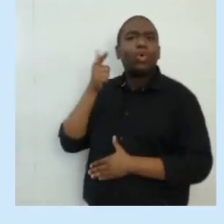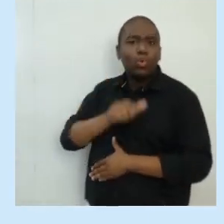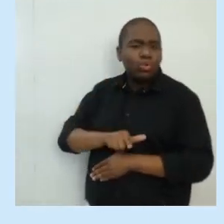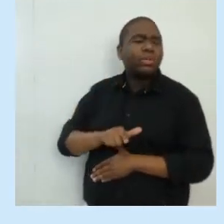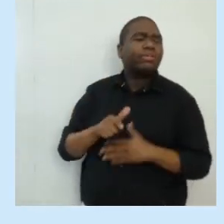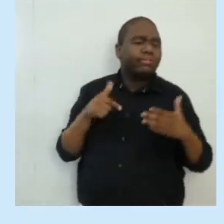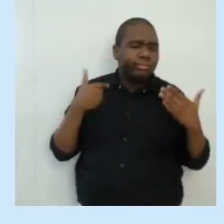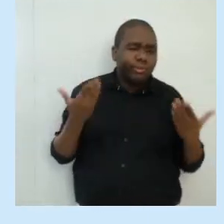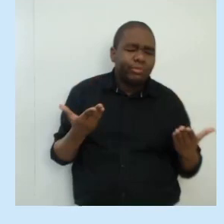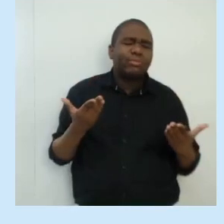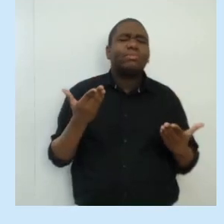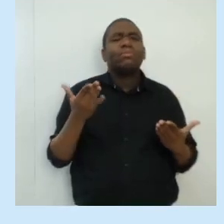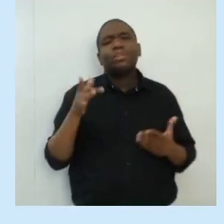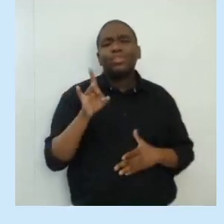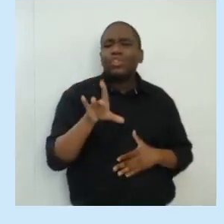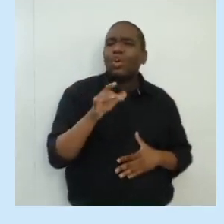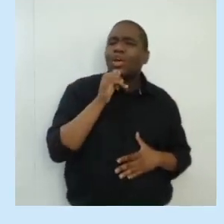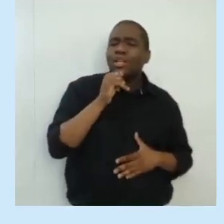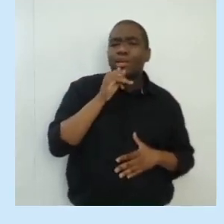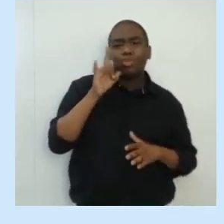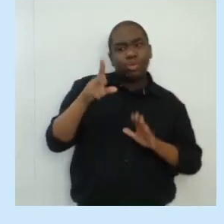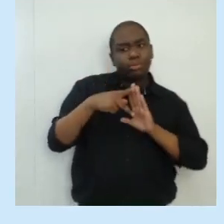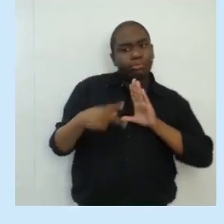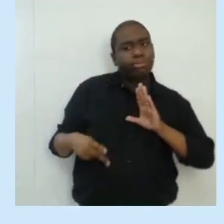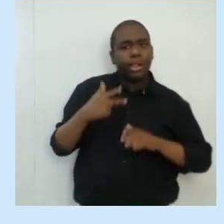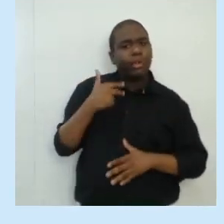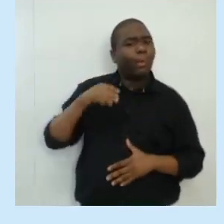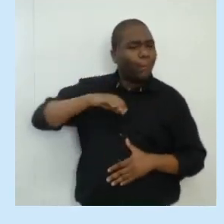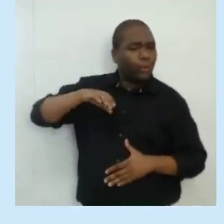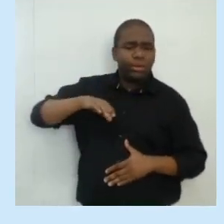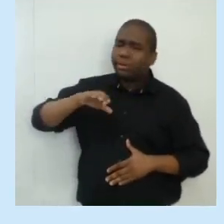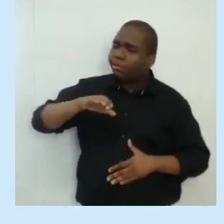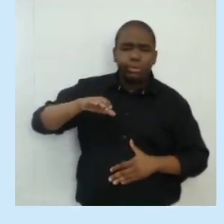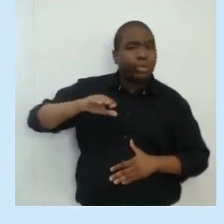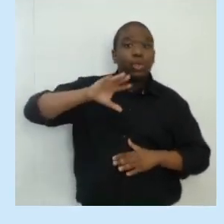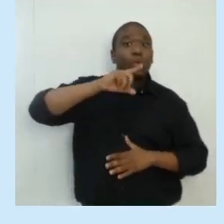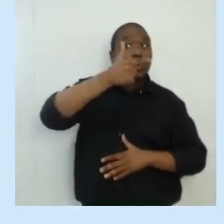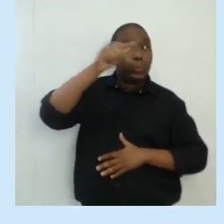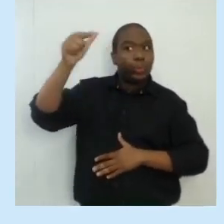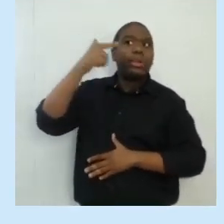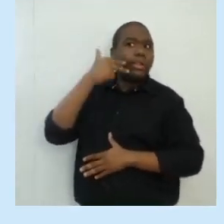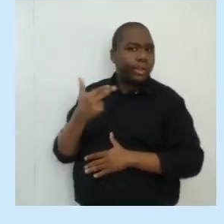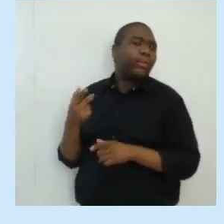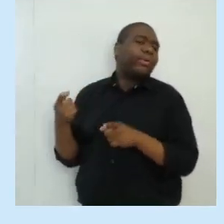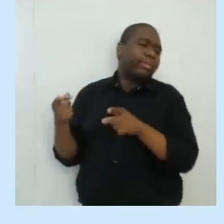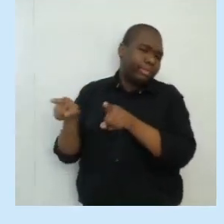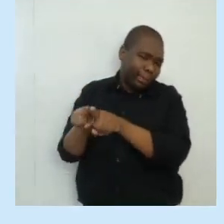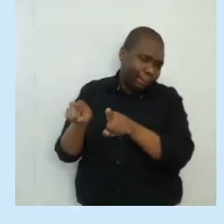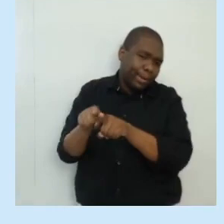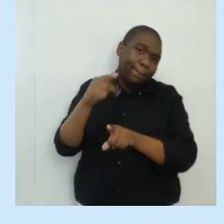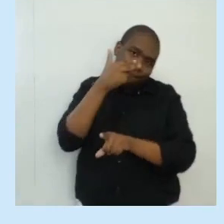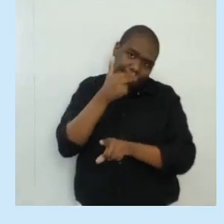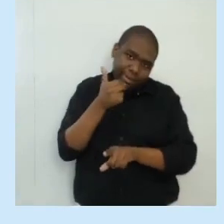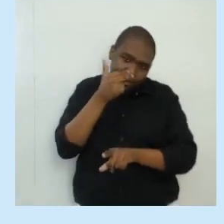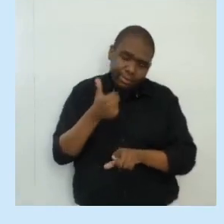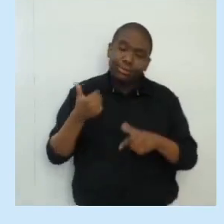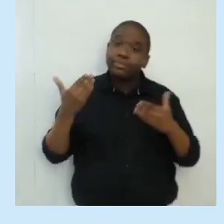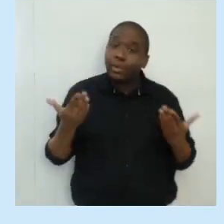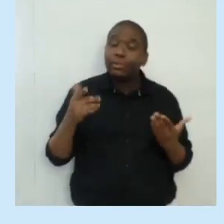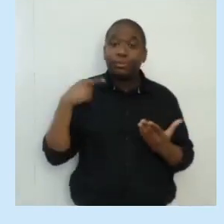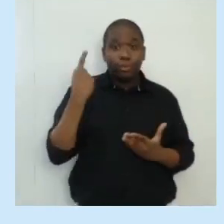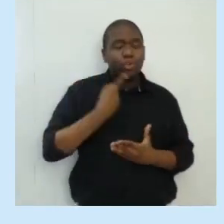isso não se restringe só à língua portuguesa, mas a todas as línguas. E para que a gente tenha mais domínio sobre